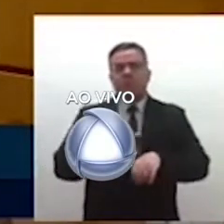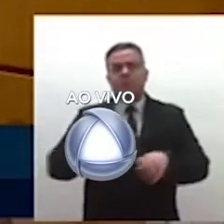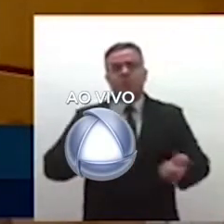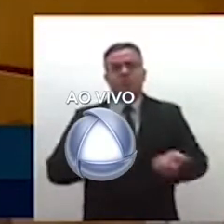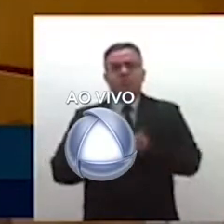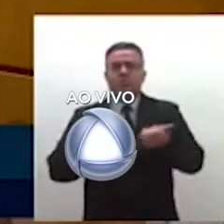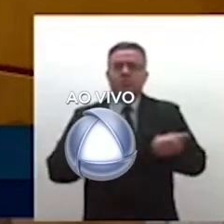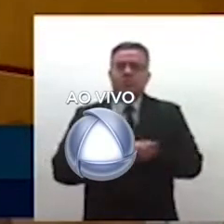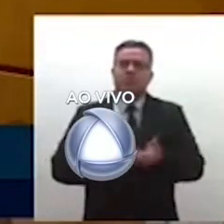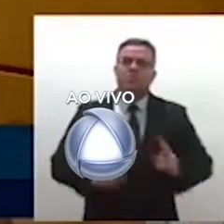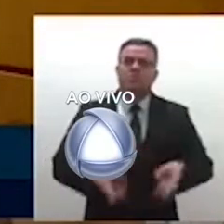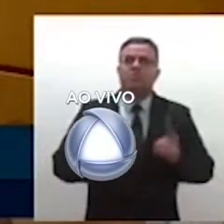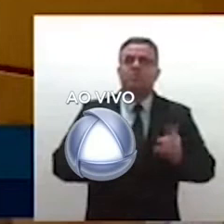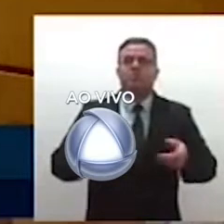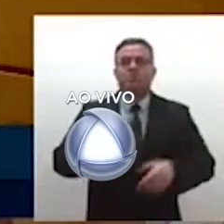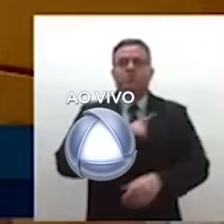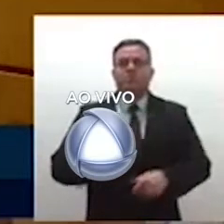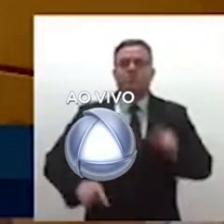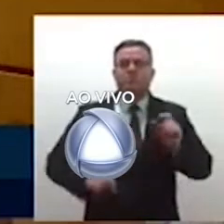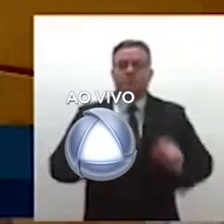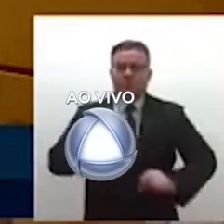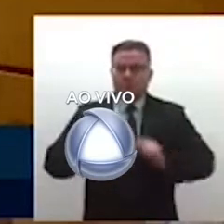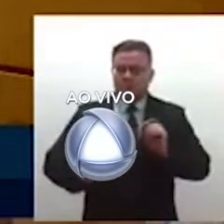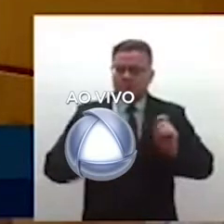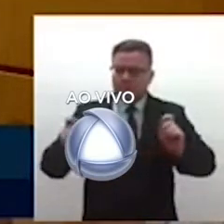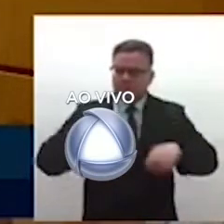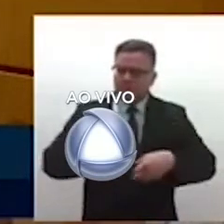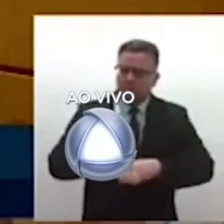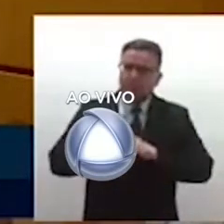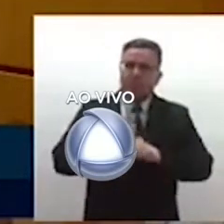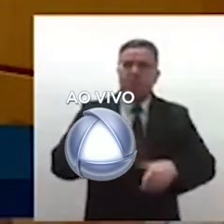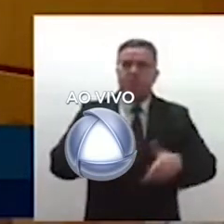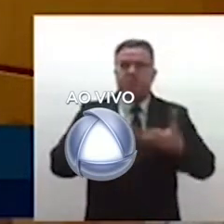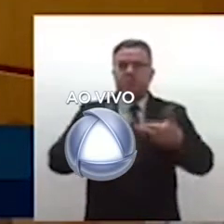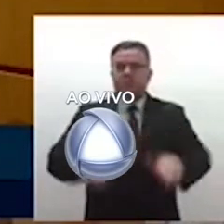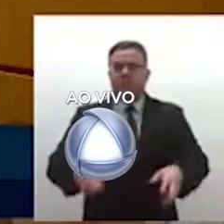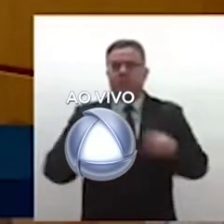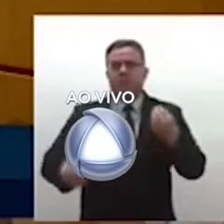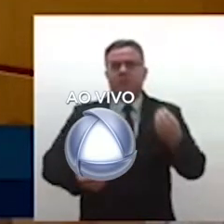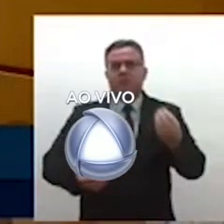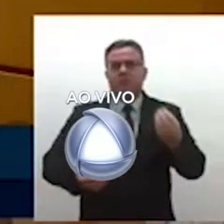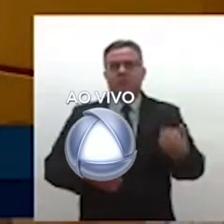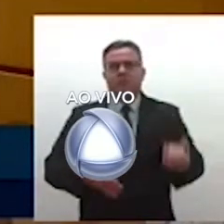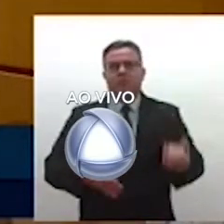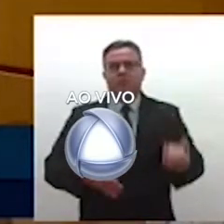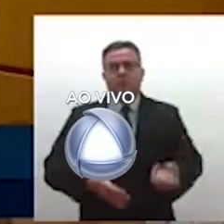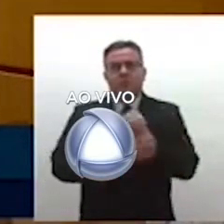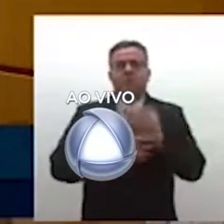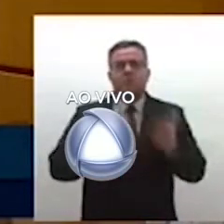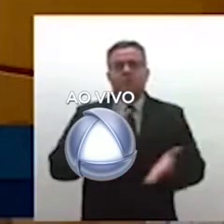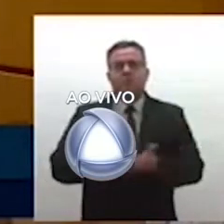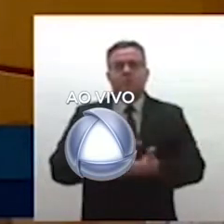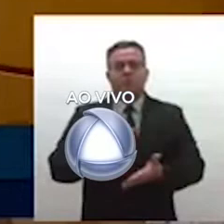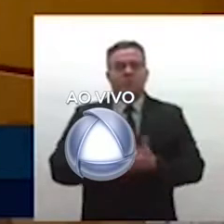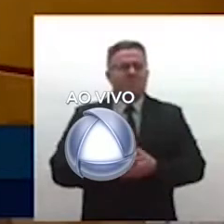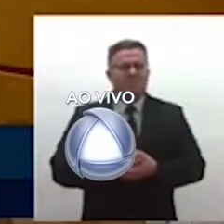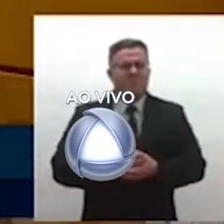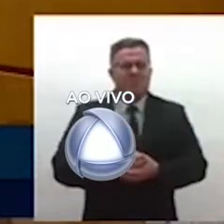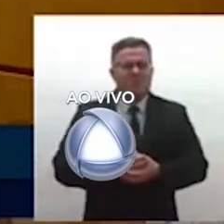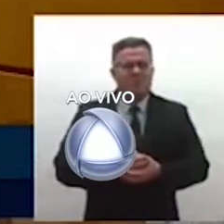luta, para que o governo do estado de Sergipe procure tomar as providências no sentido de assegurar que essas pessoas